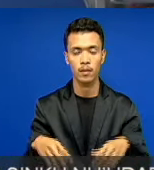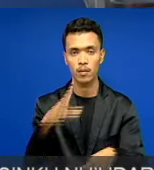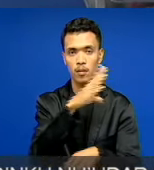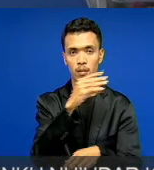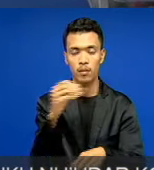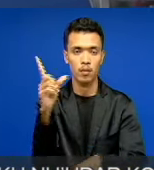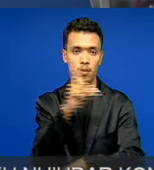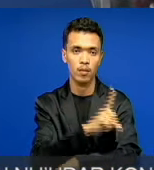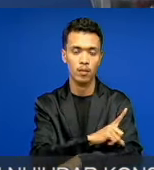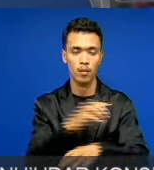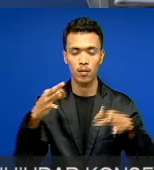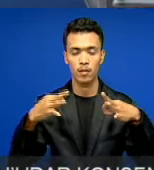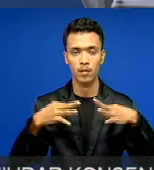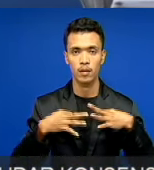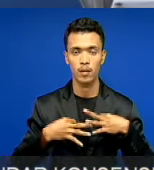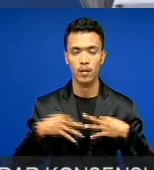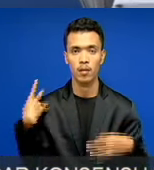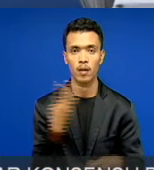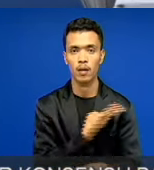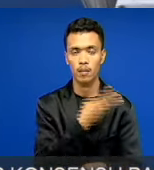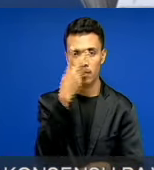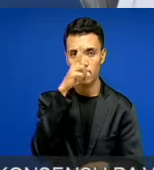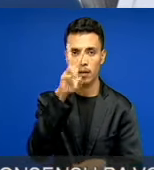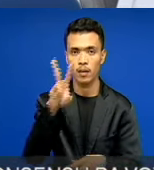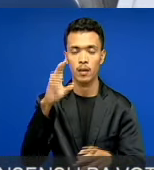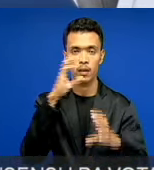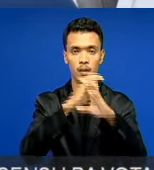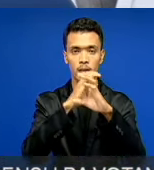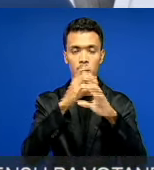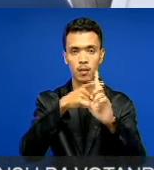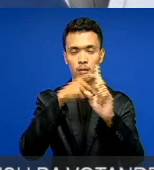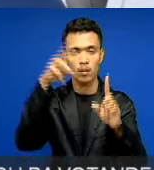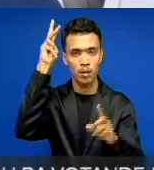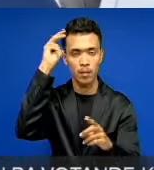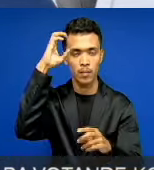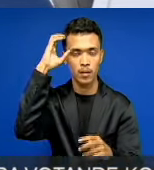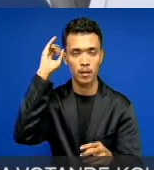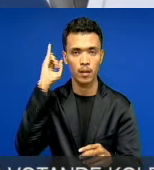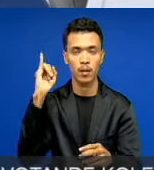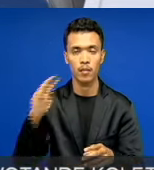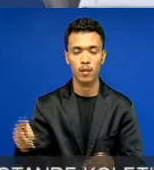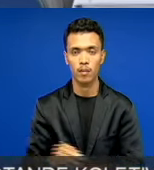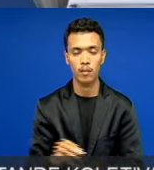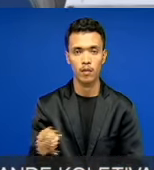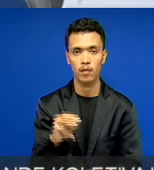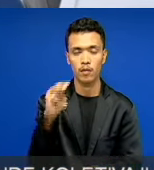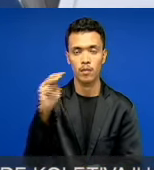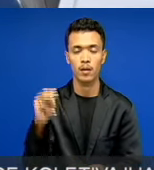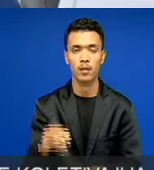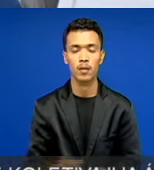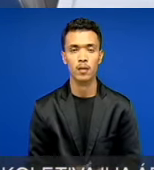no ano feriado, e a minha reta na creta, para o seu terceiro ano. Lá sem autorização